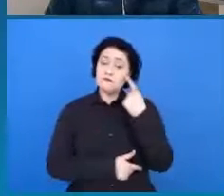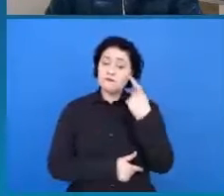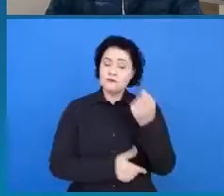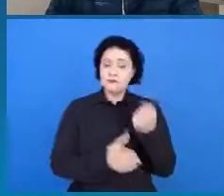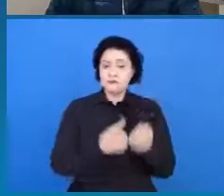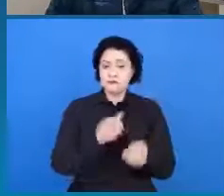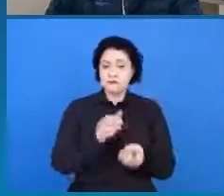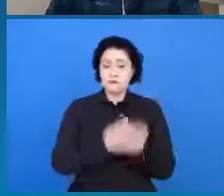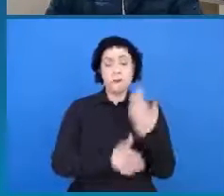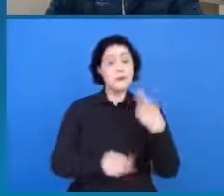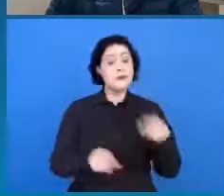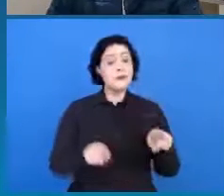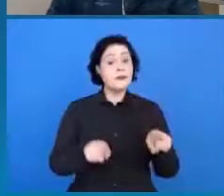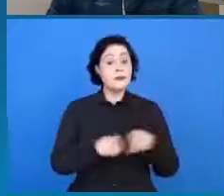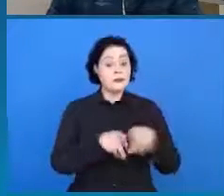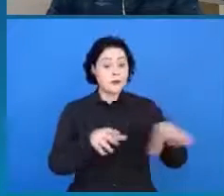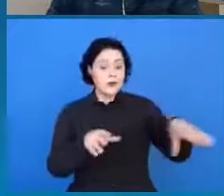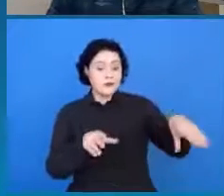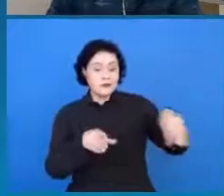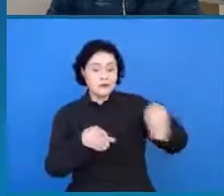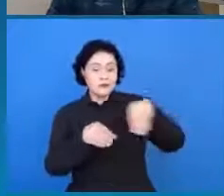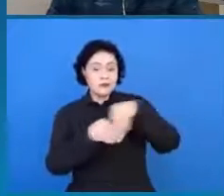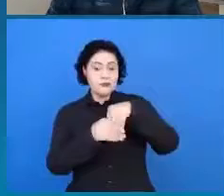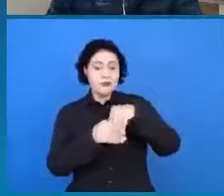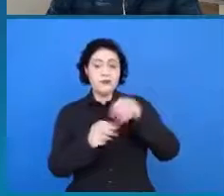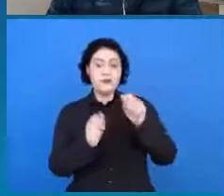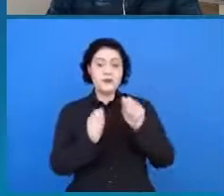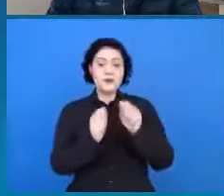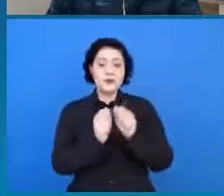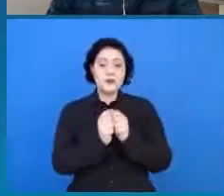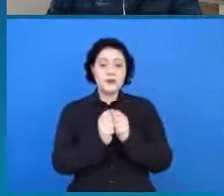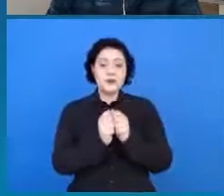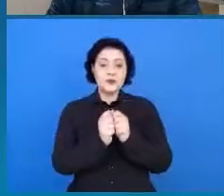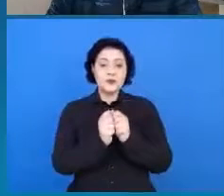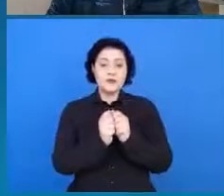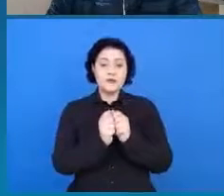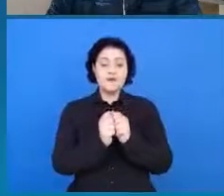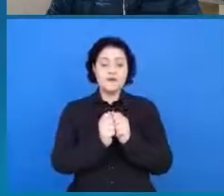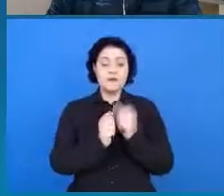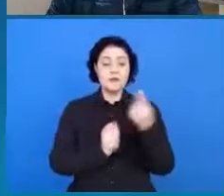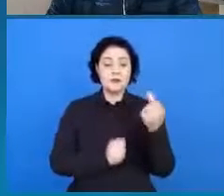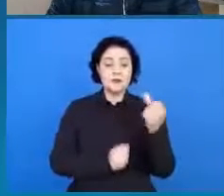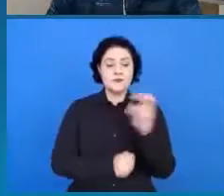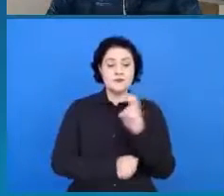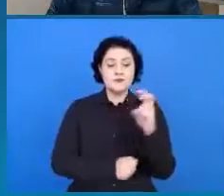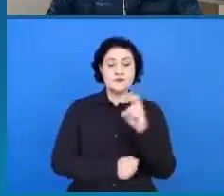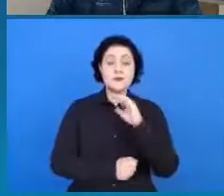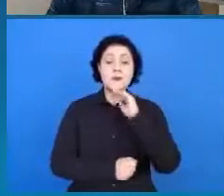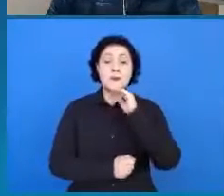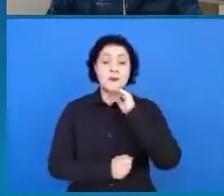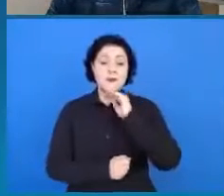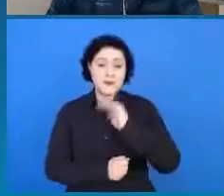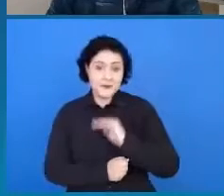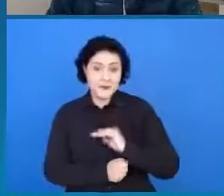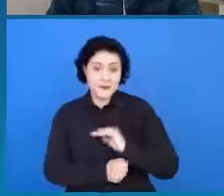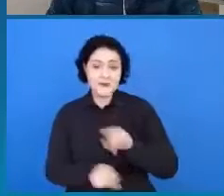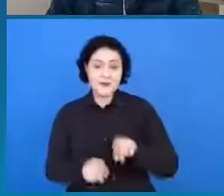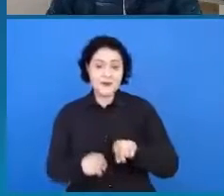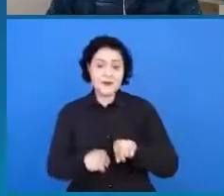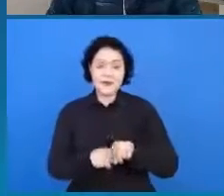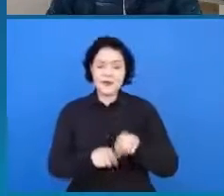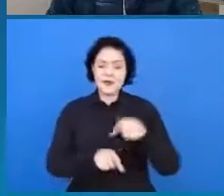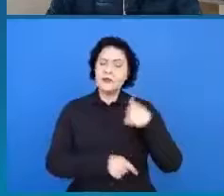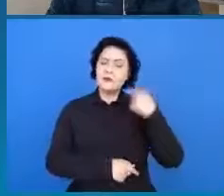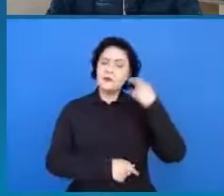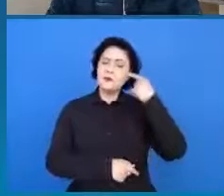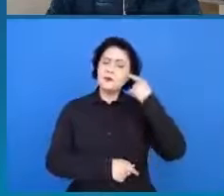de também incluído na programação da rádio do 6:35 da tarde então na minha